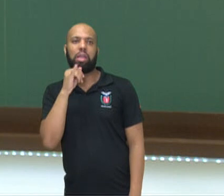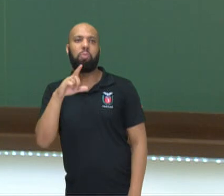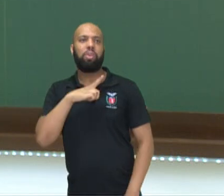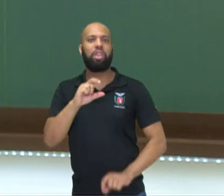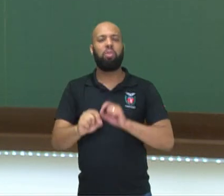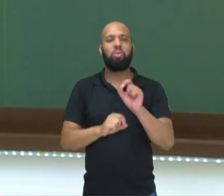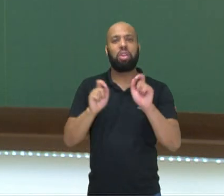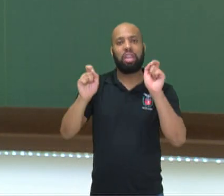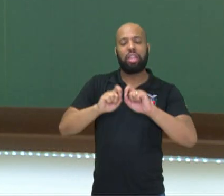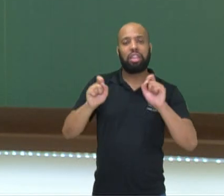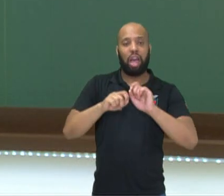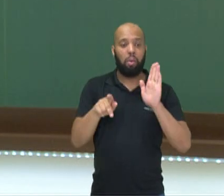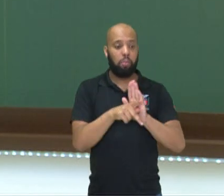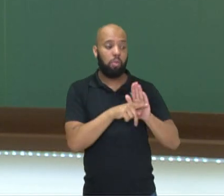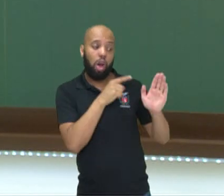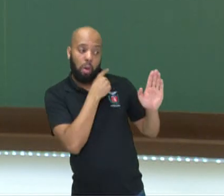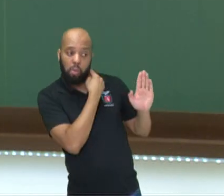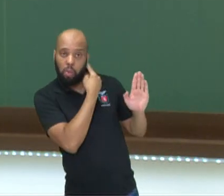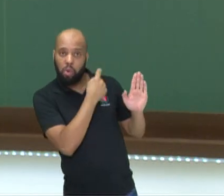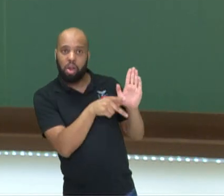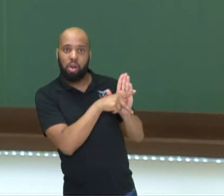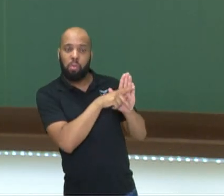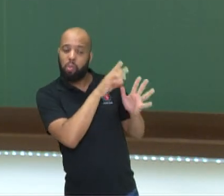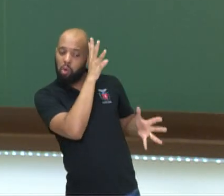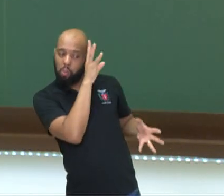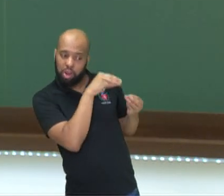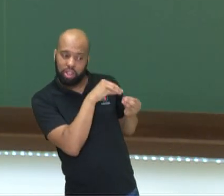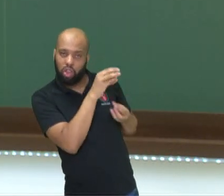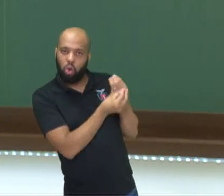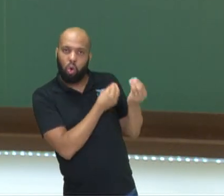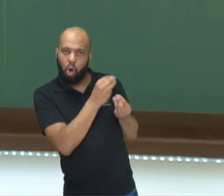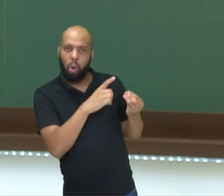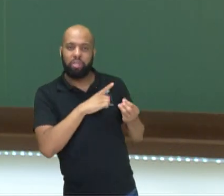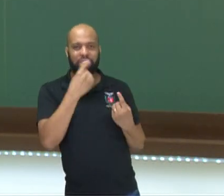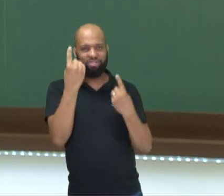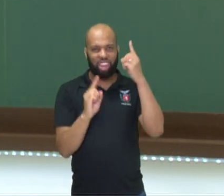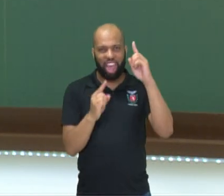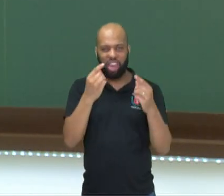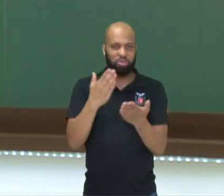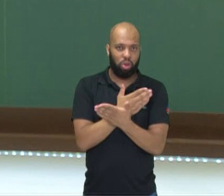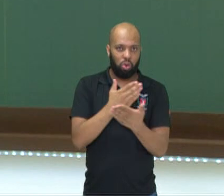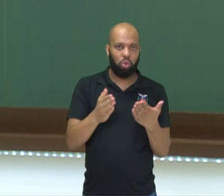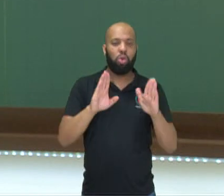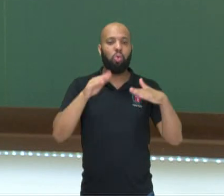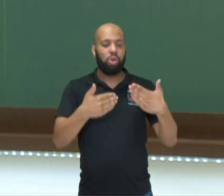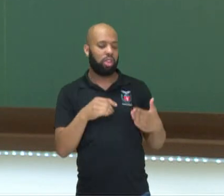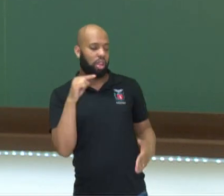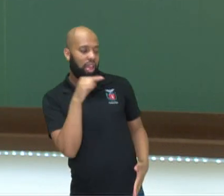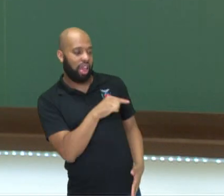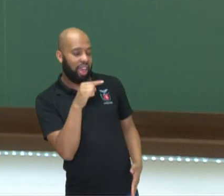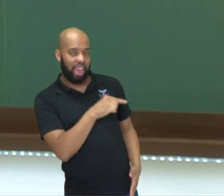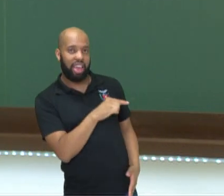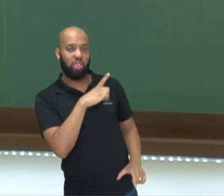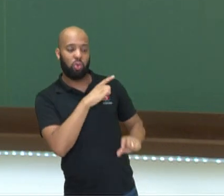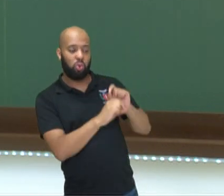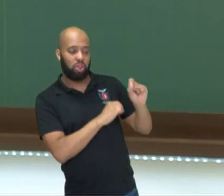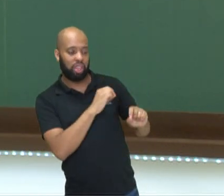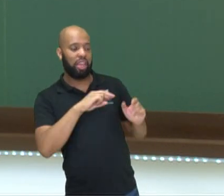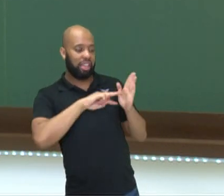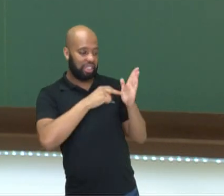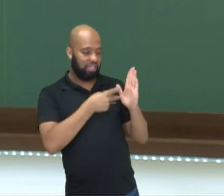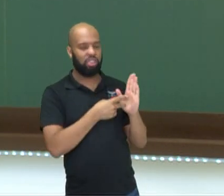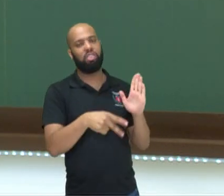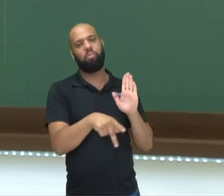da observação da realidade. Então, escutar é criar sentido, é dar sentido para o mundo, é